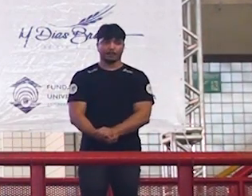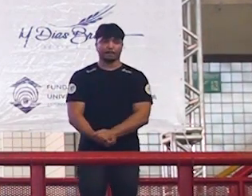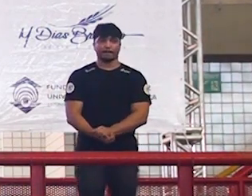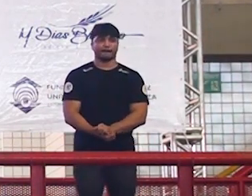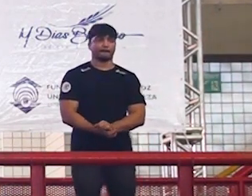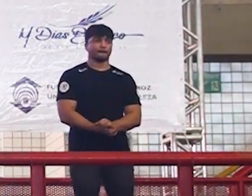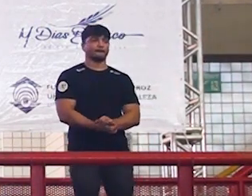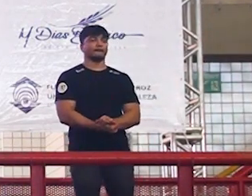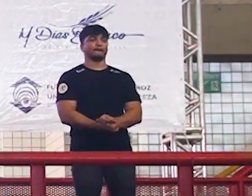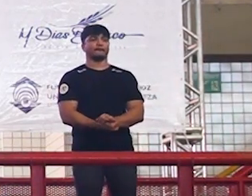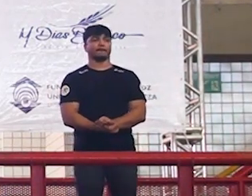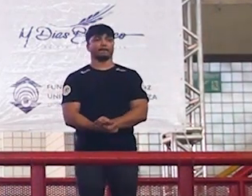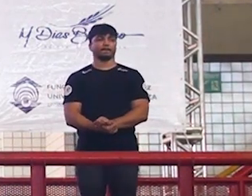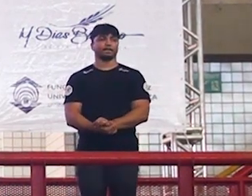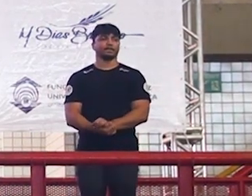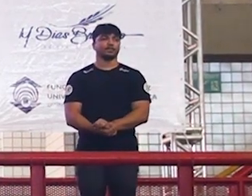olho.